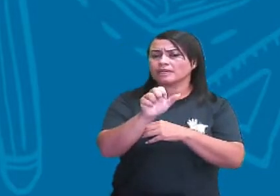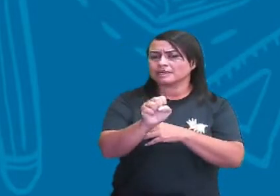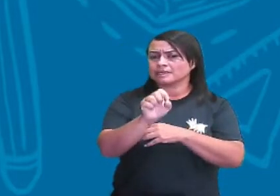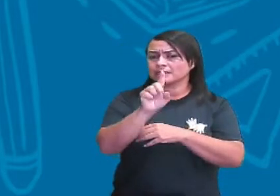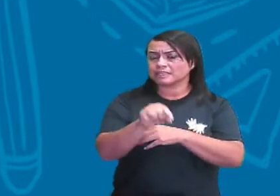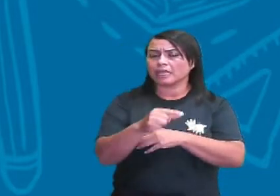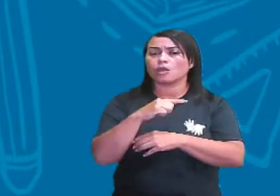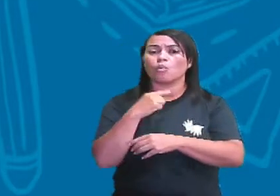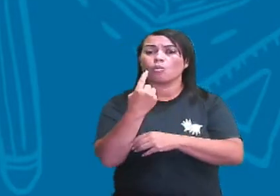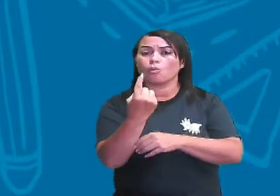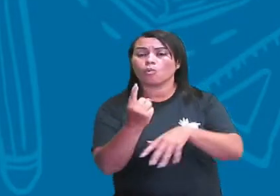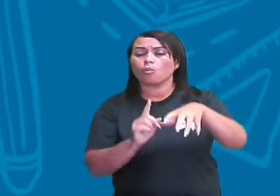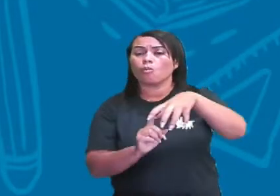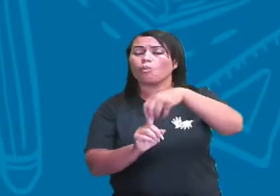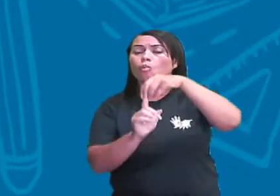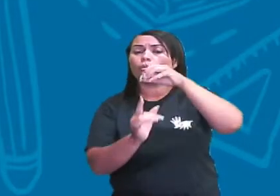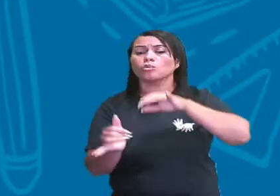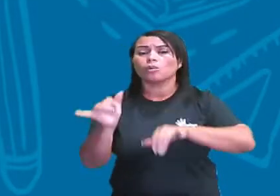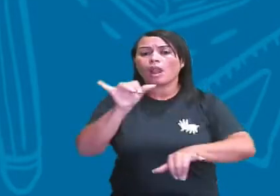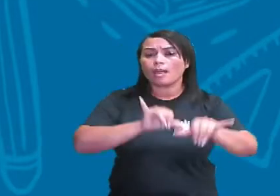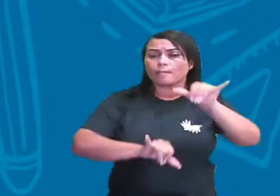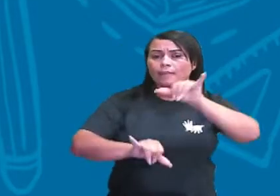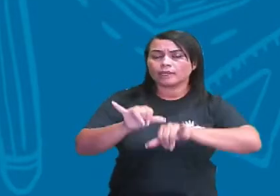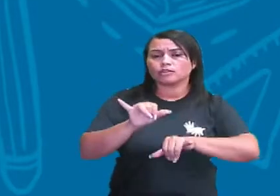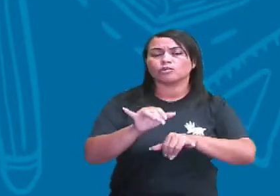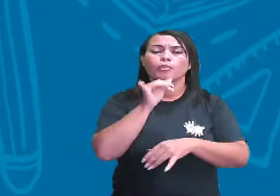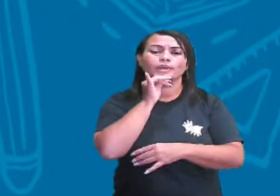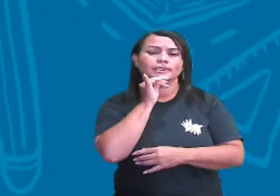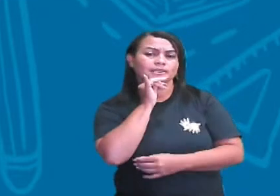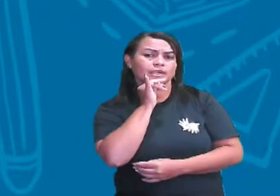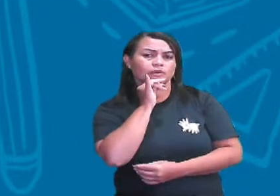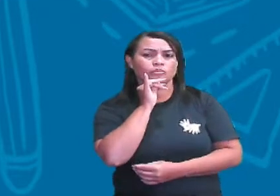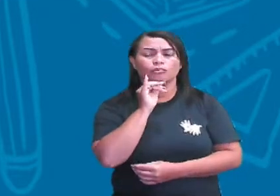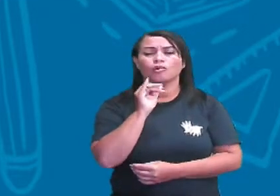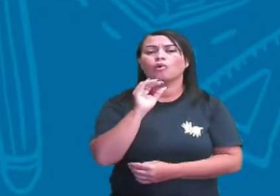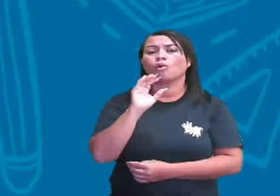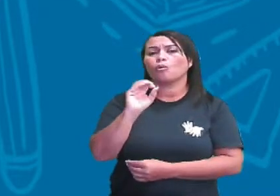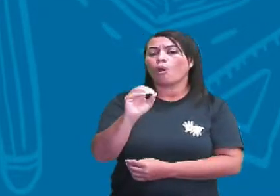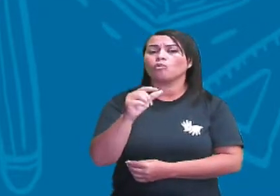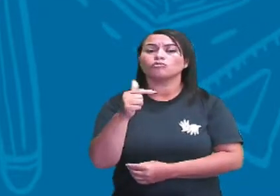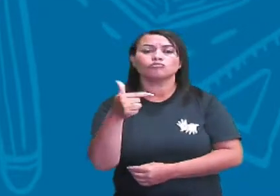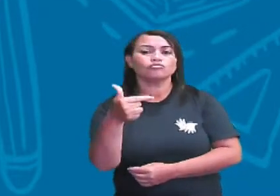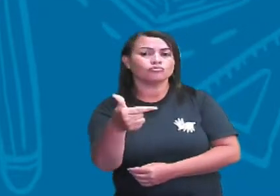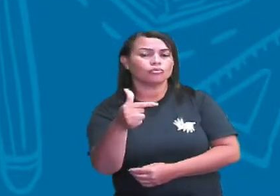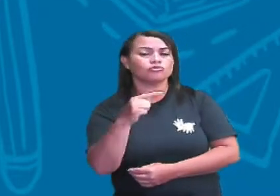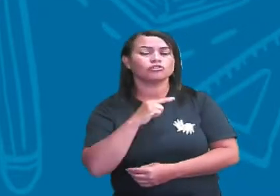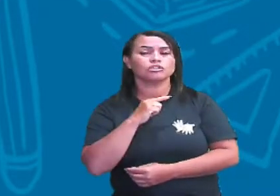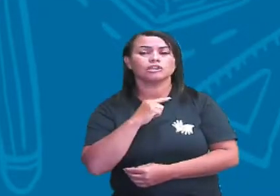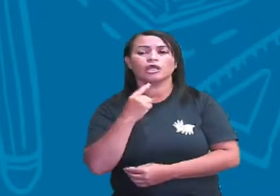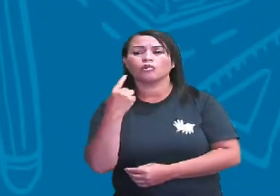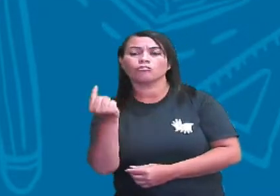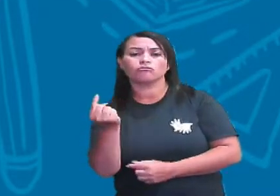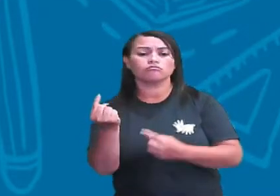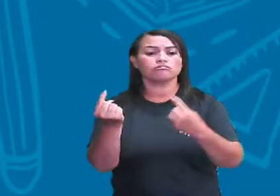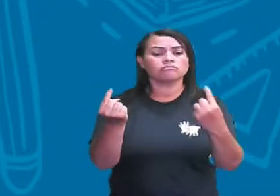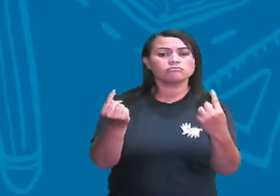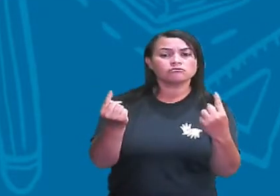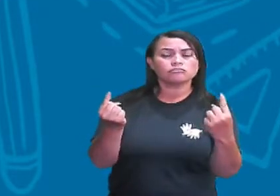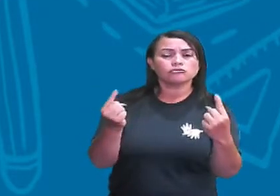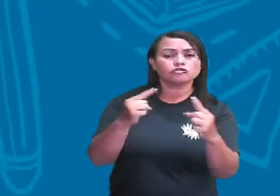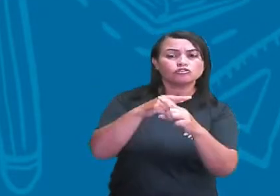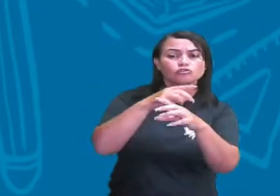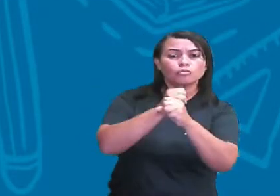elemento químico. Por exemplo, o gás oxigênio se junta um átomo com outro átomo e forma